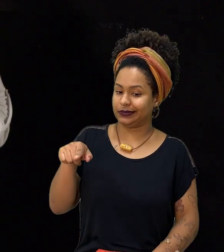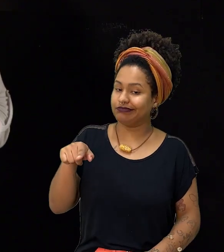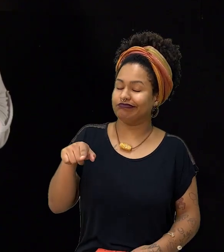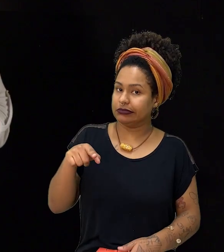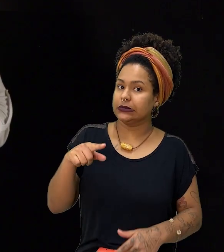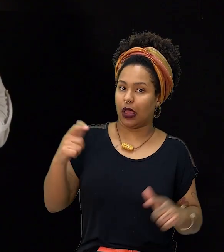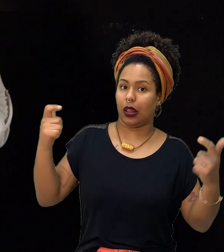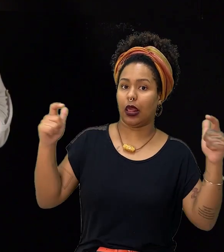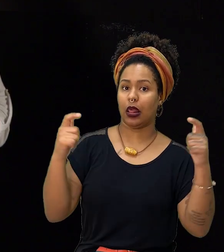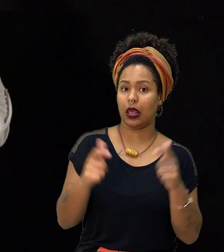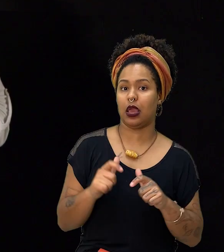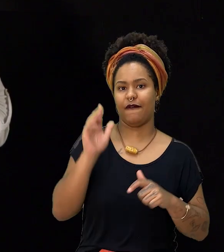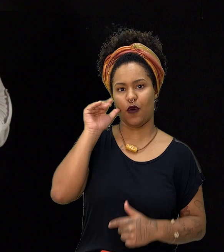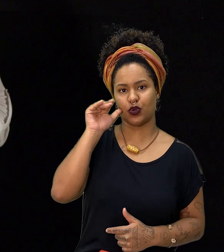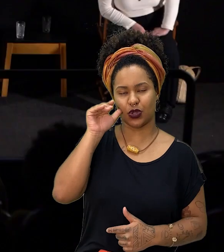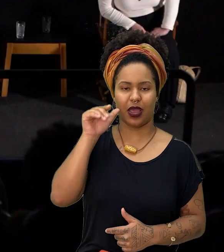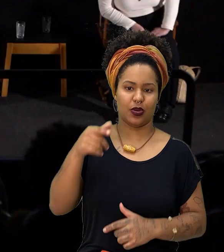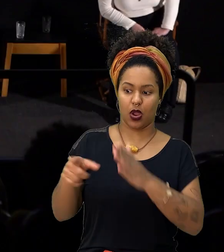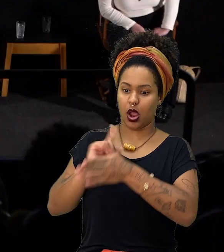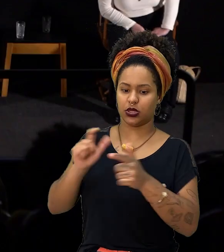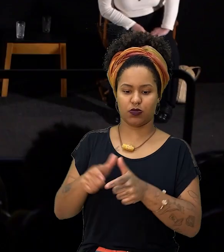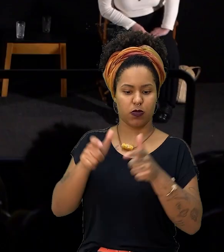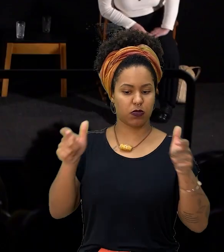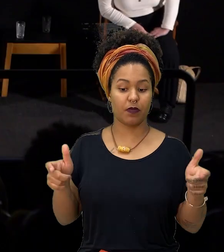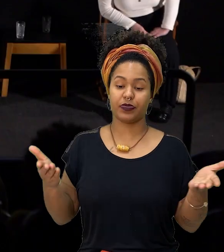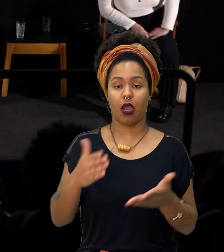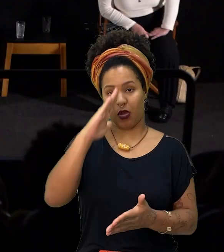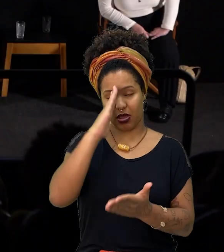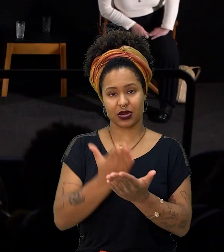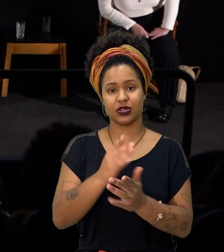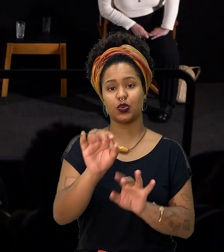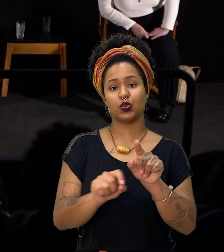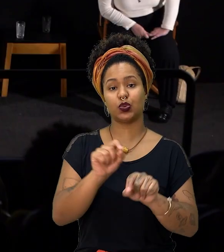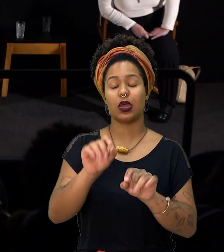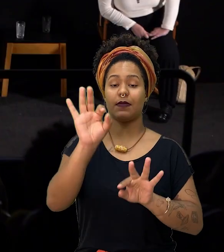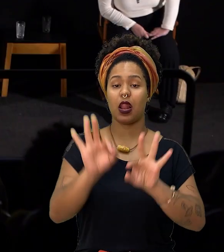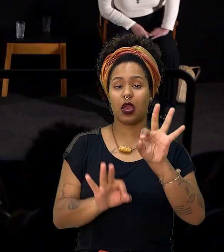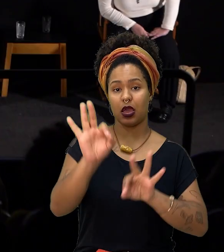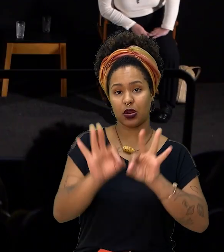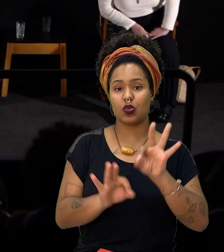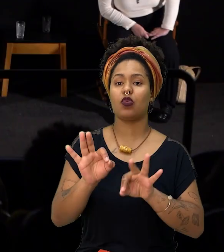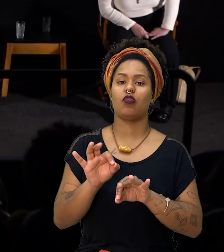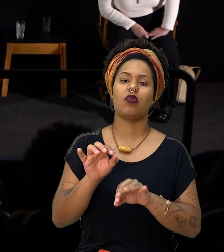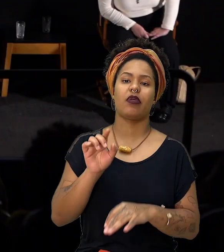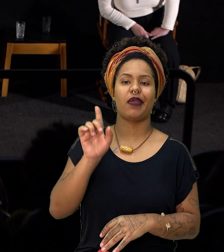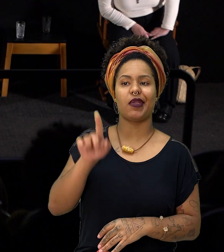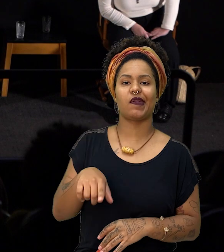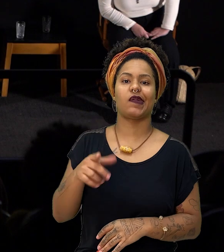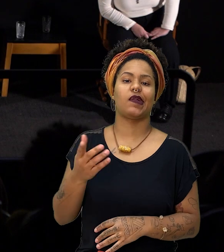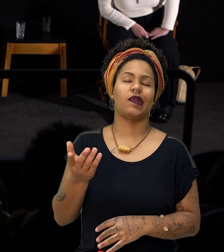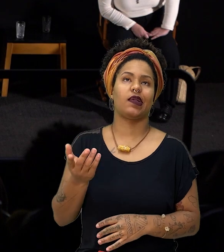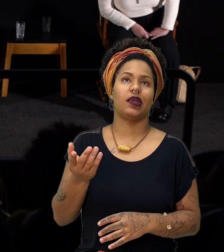da metade dos funcionários que ele tinha antes. Eu acredito que os planos lá